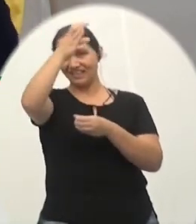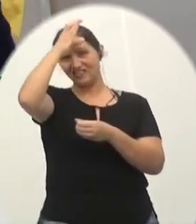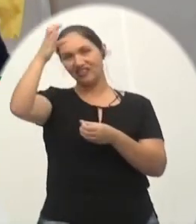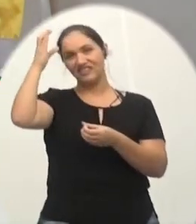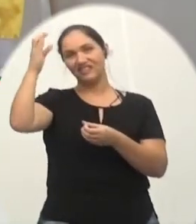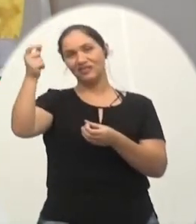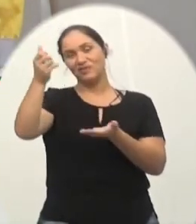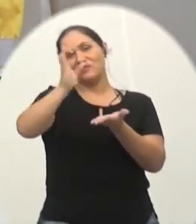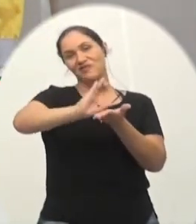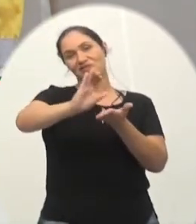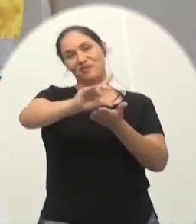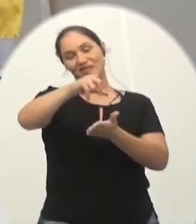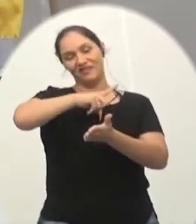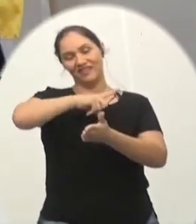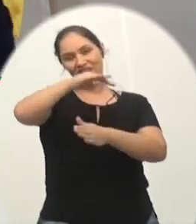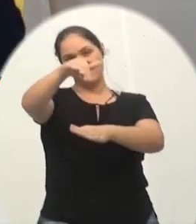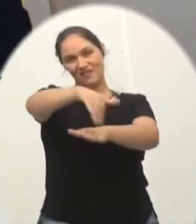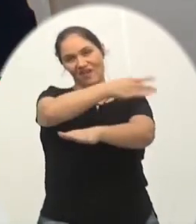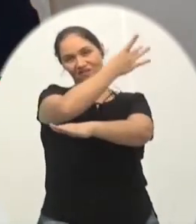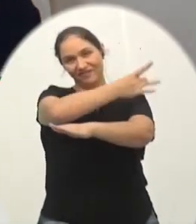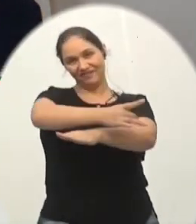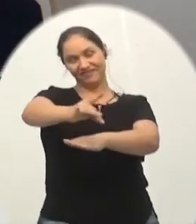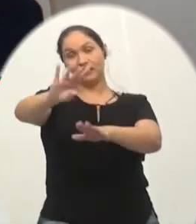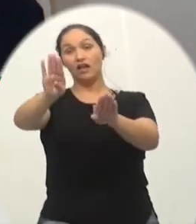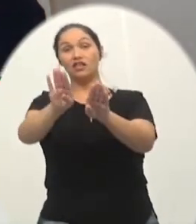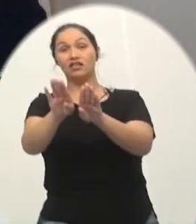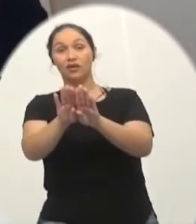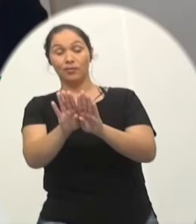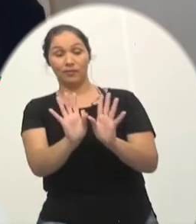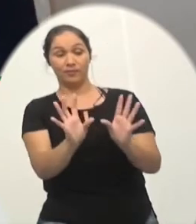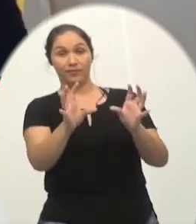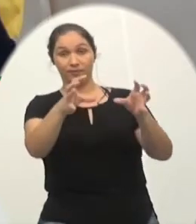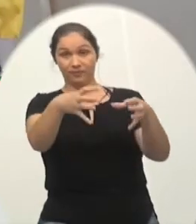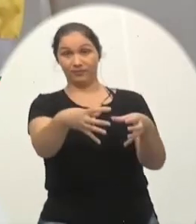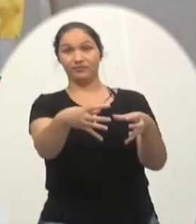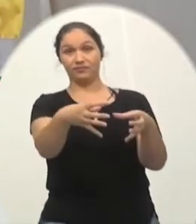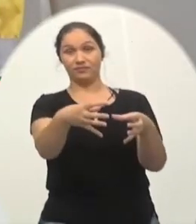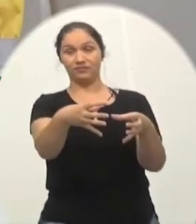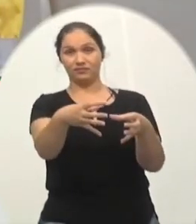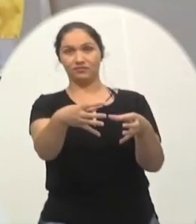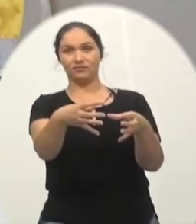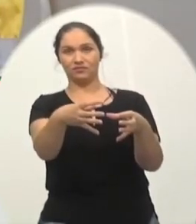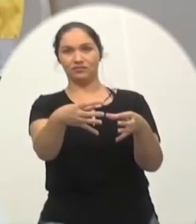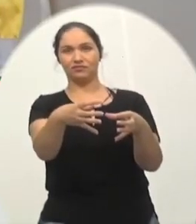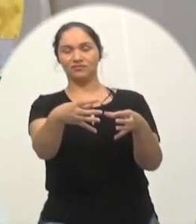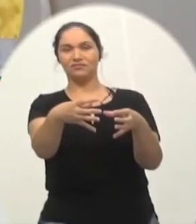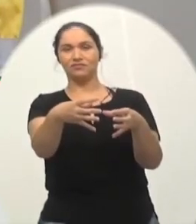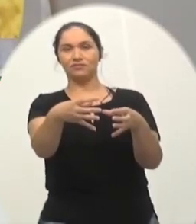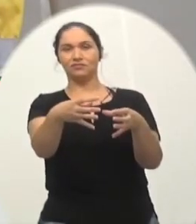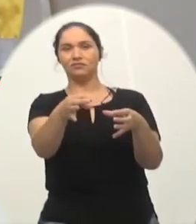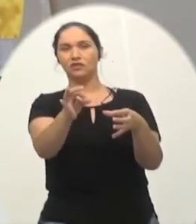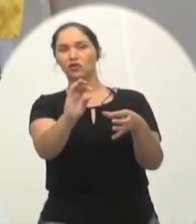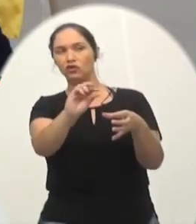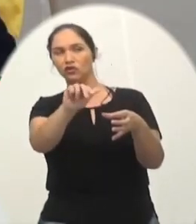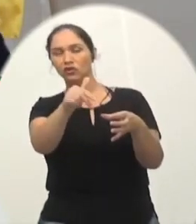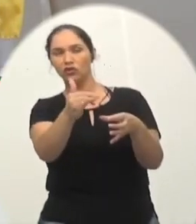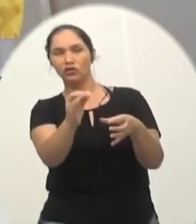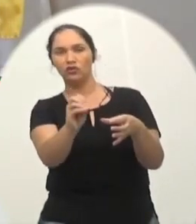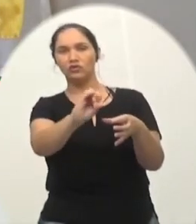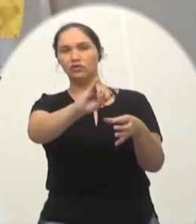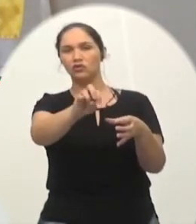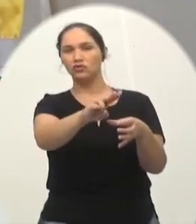de orçamento e fiscalização, que é o vereador Paulo Ferrarese, o vereador Zairo, o vereador Toninho e o vereador